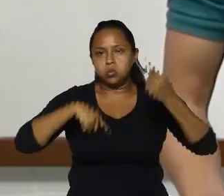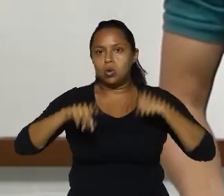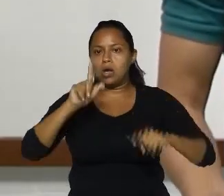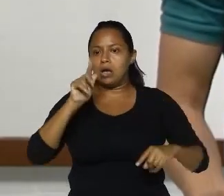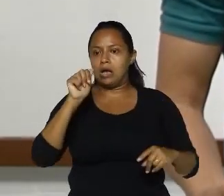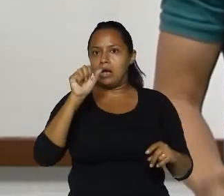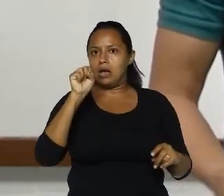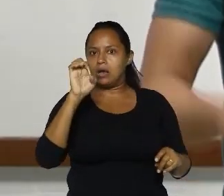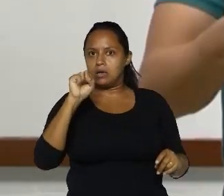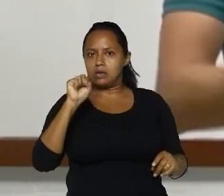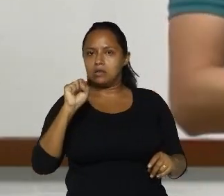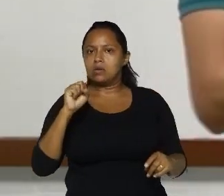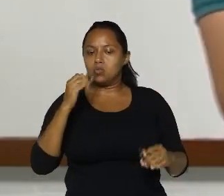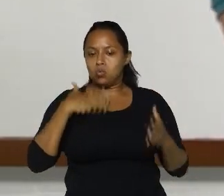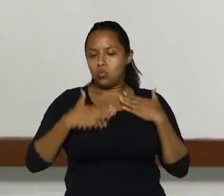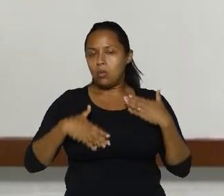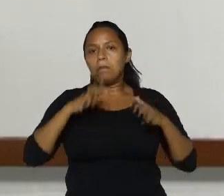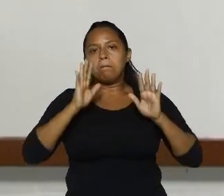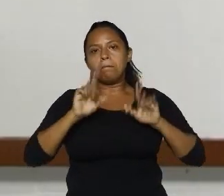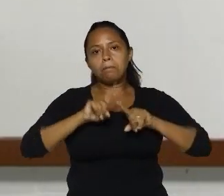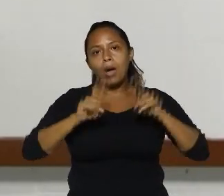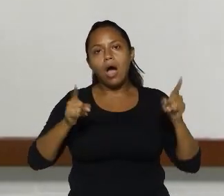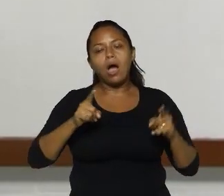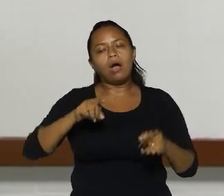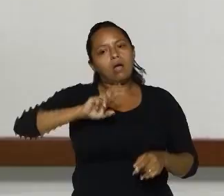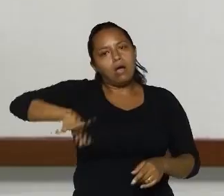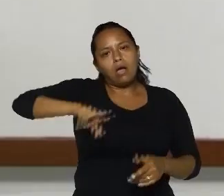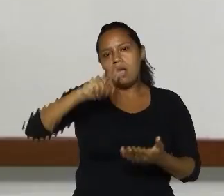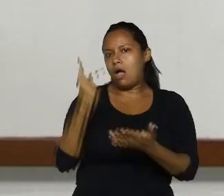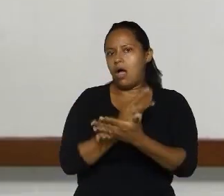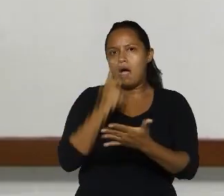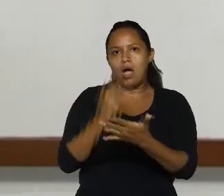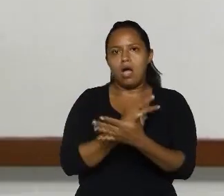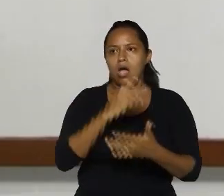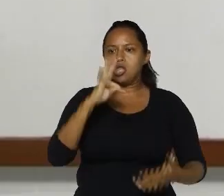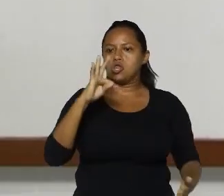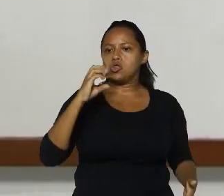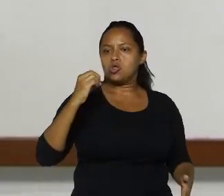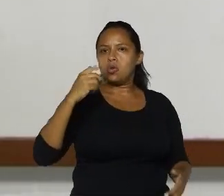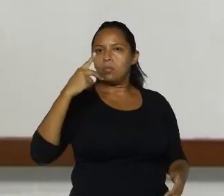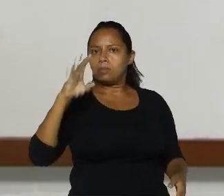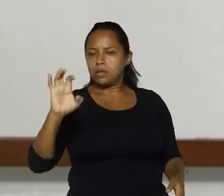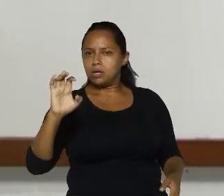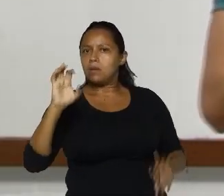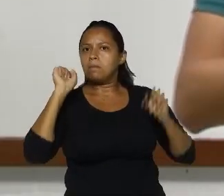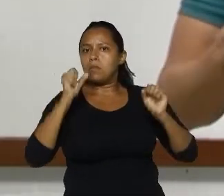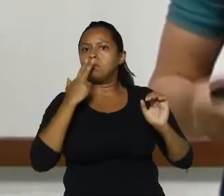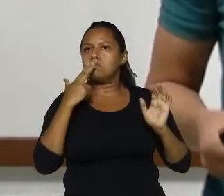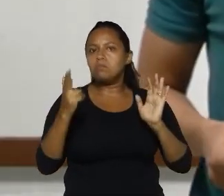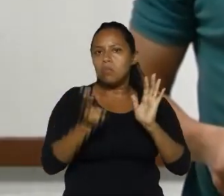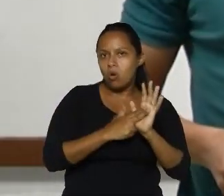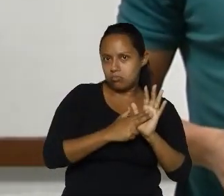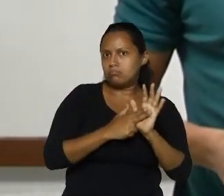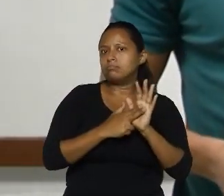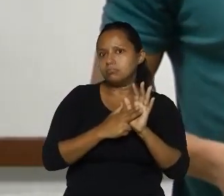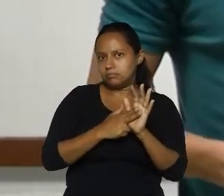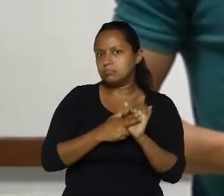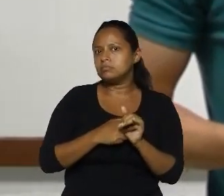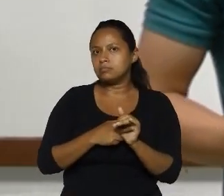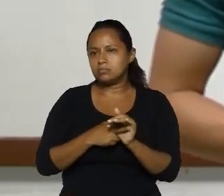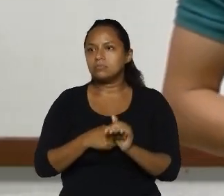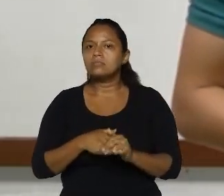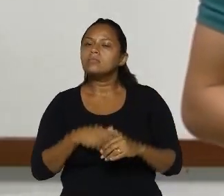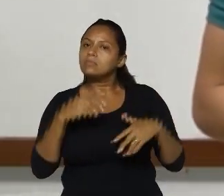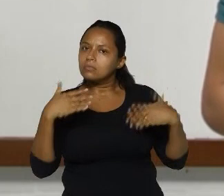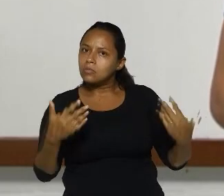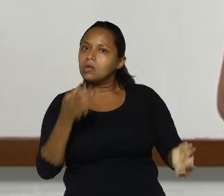gases no seu corpo. Mas isto é considerado doping, isso é ilegal e é passivo de alguma punição. Então é